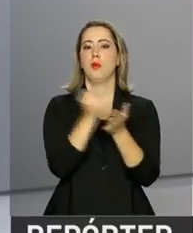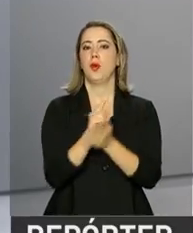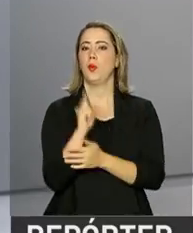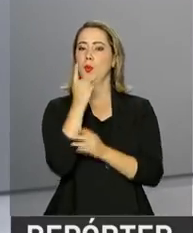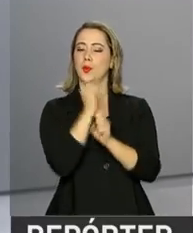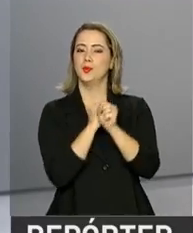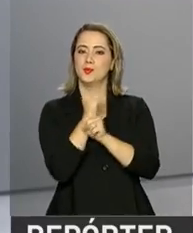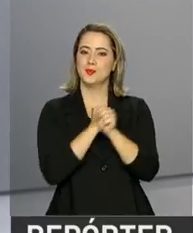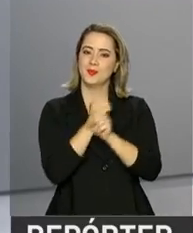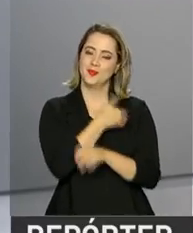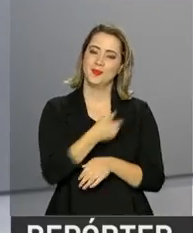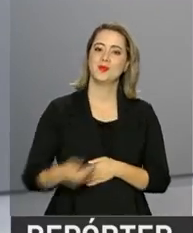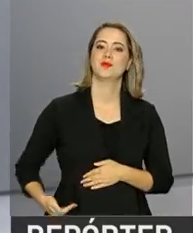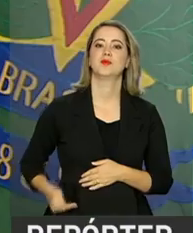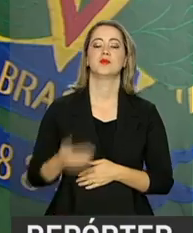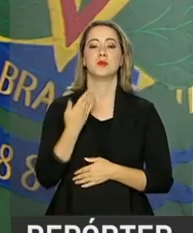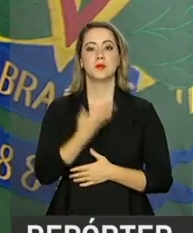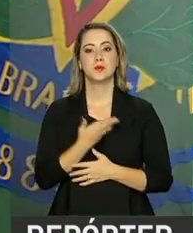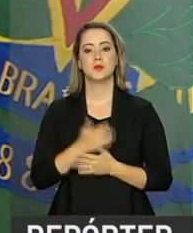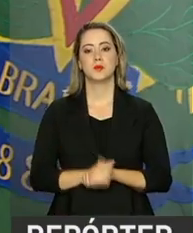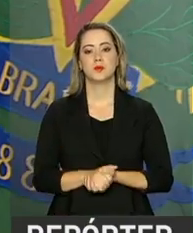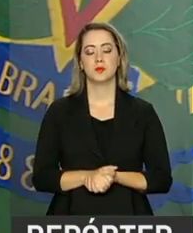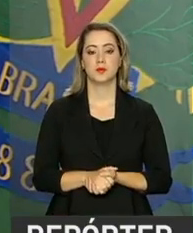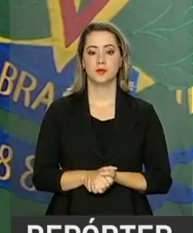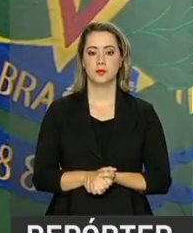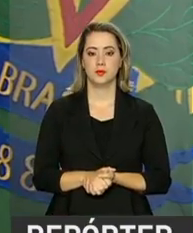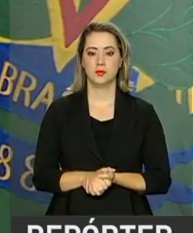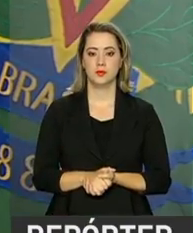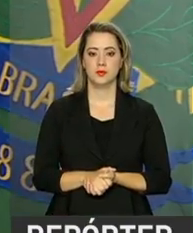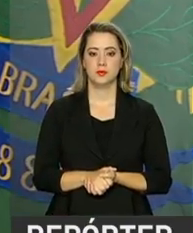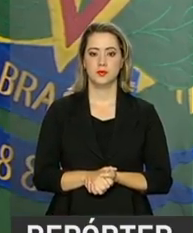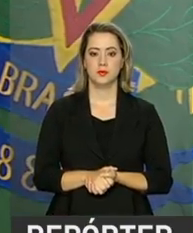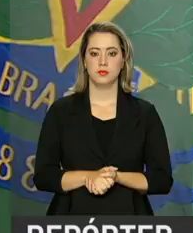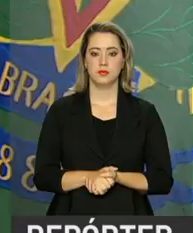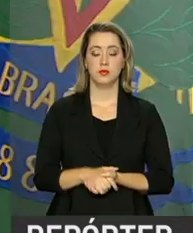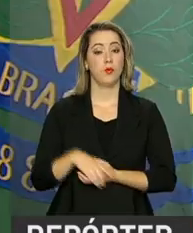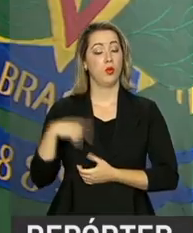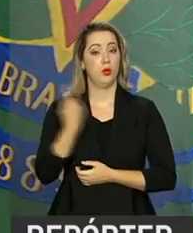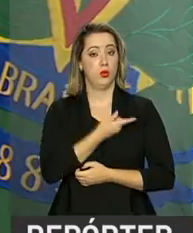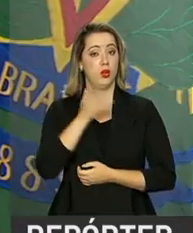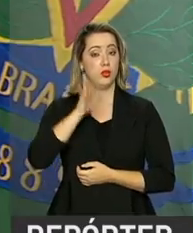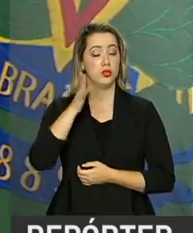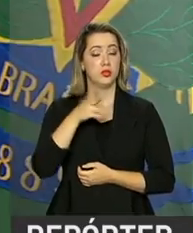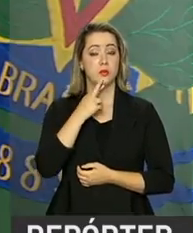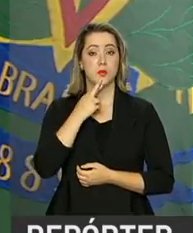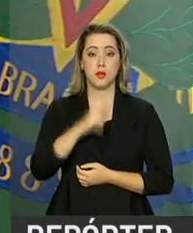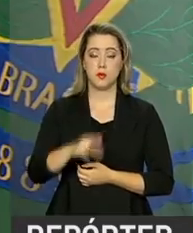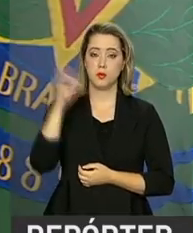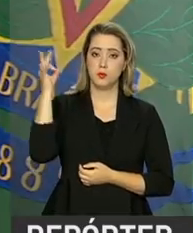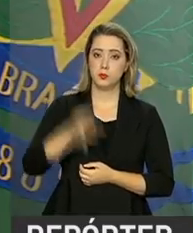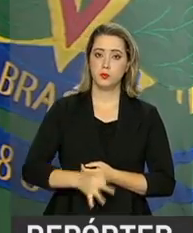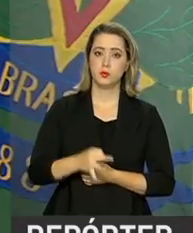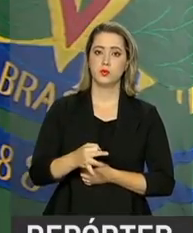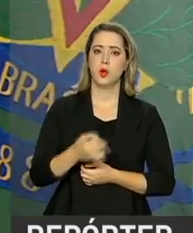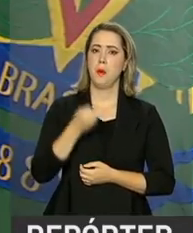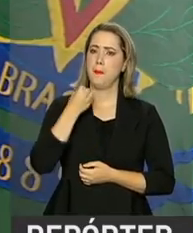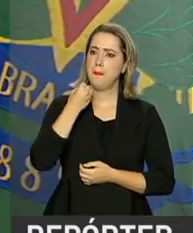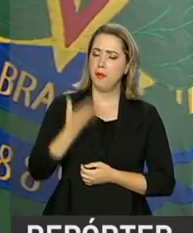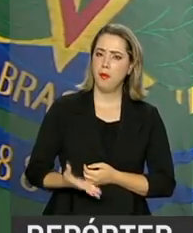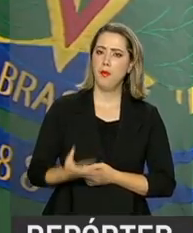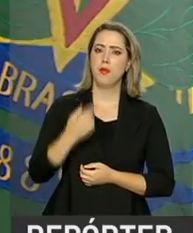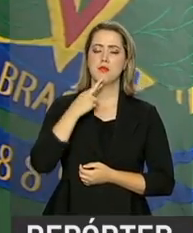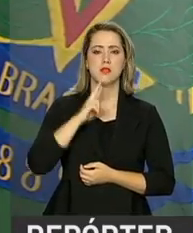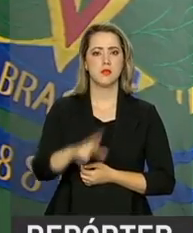ano de governo já temos resultados concretos ótimos motivos